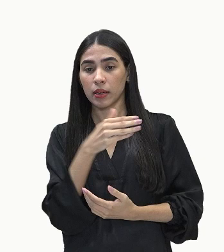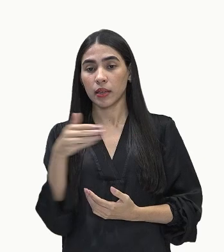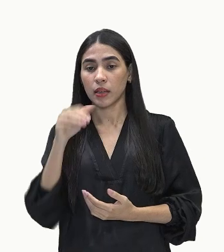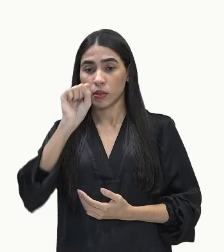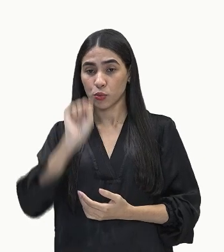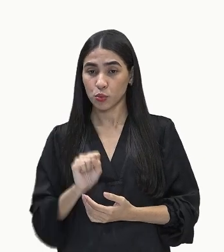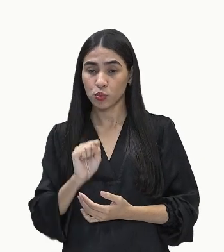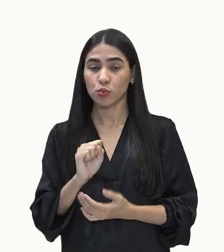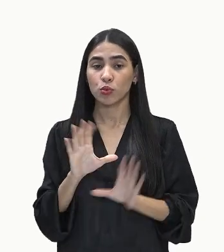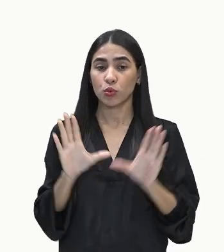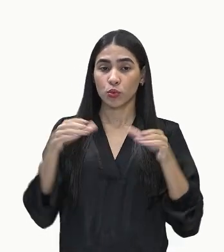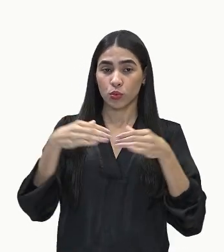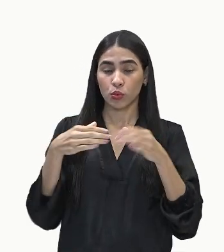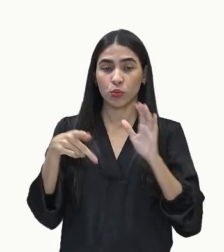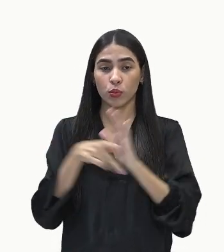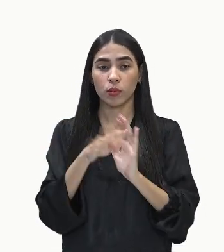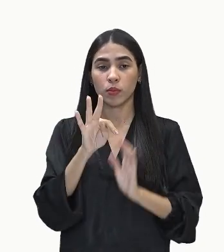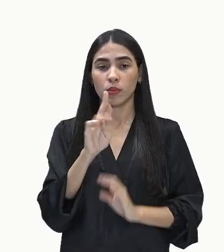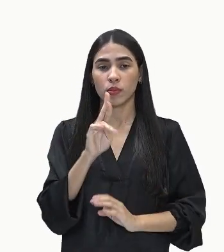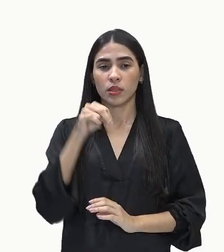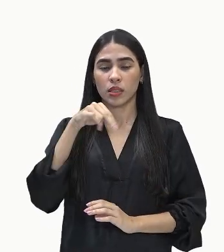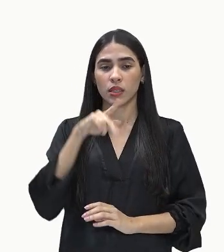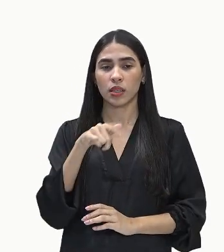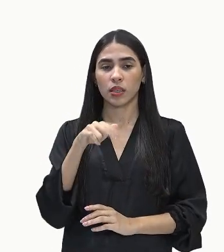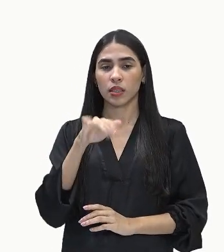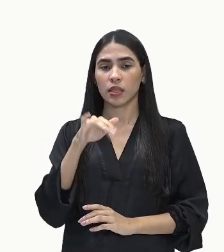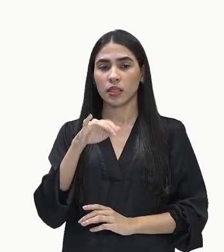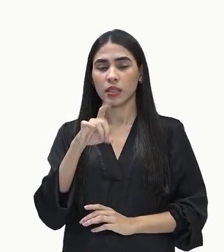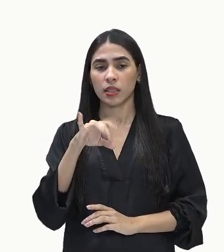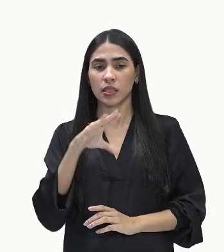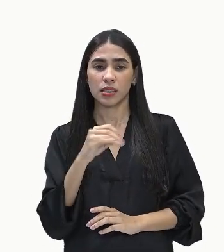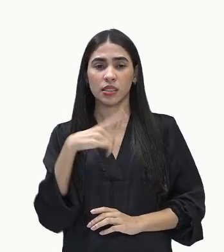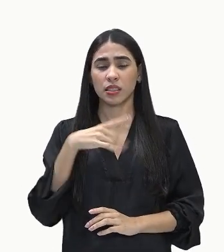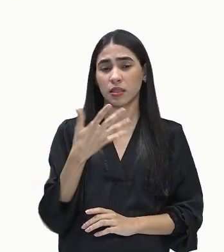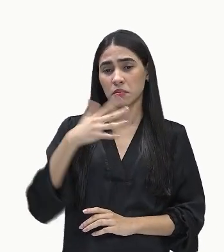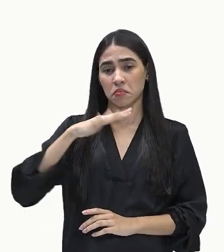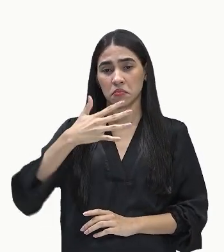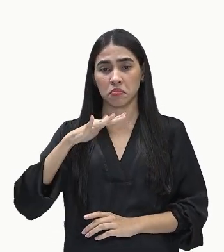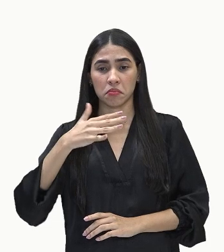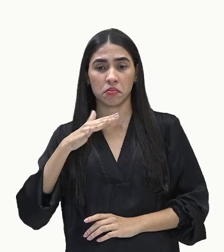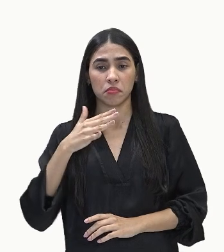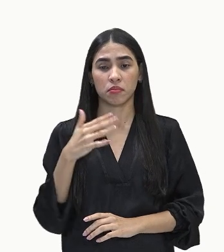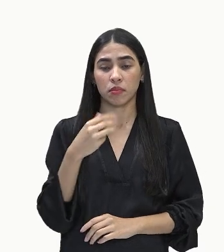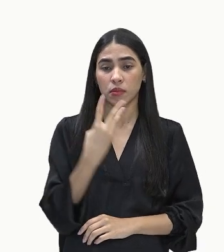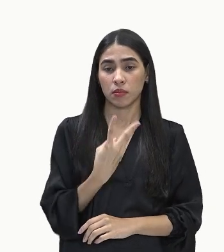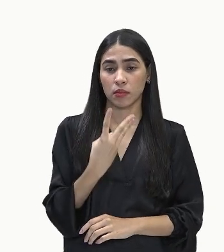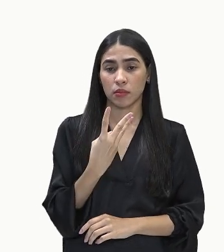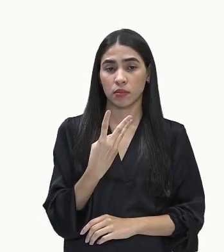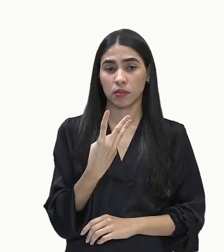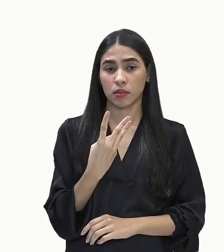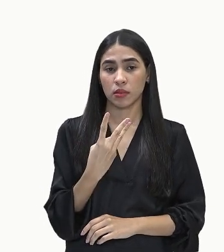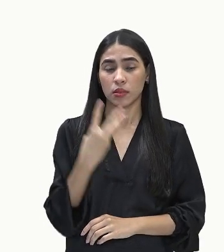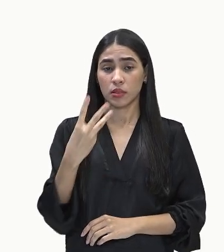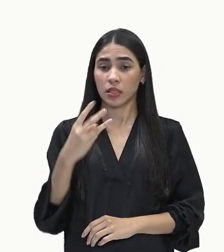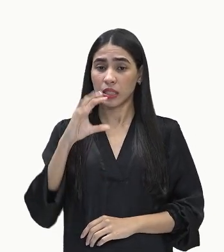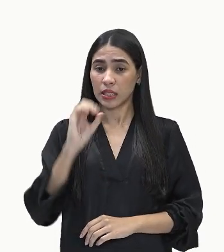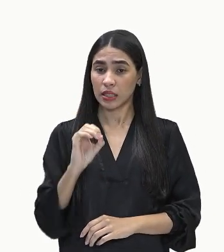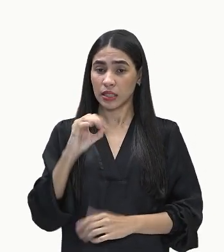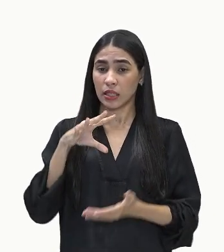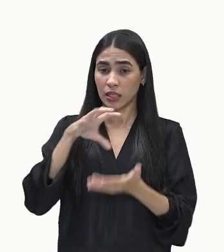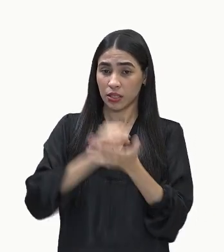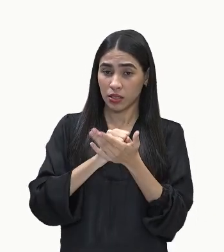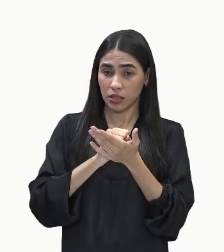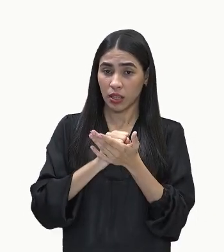família Trochilidae, que possui cerca de pelo menos 330 espécies